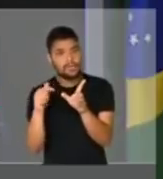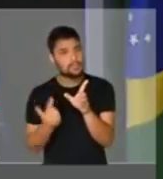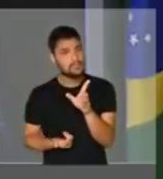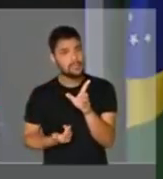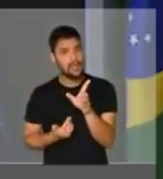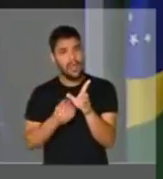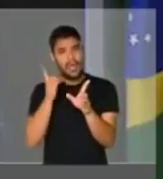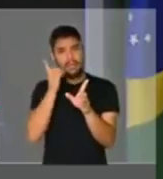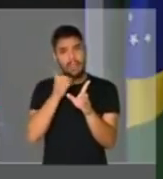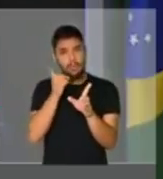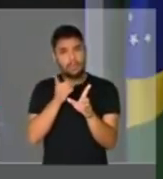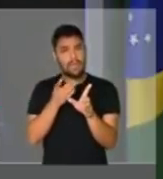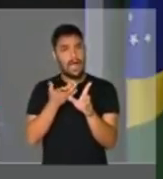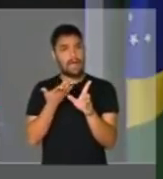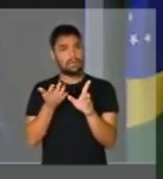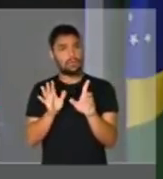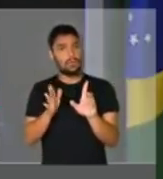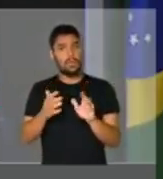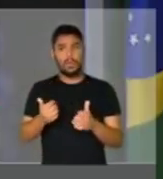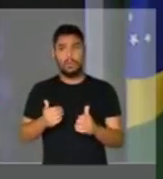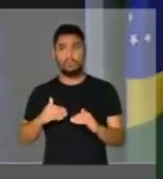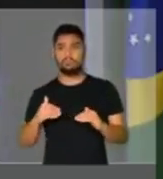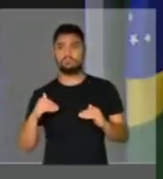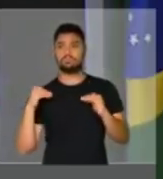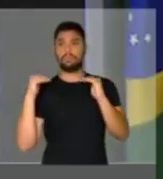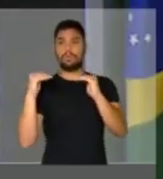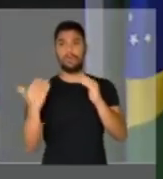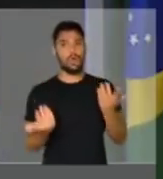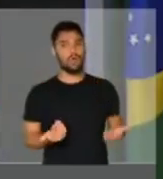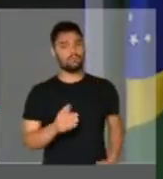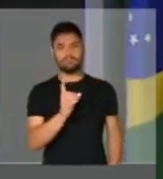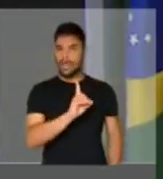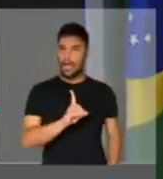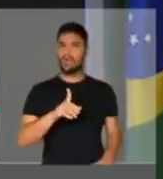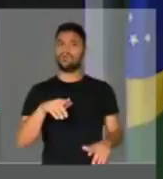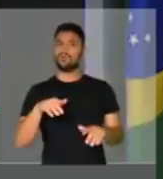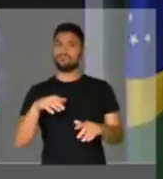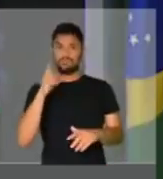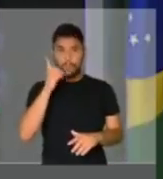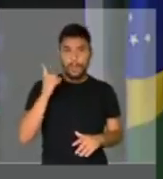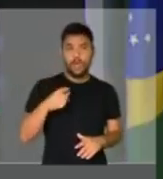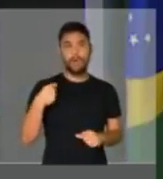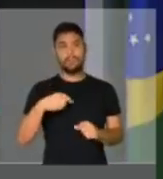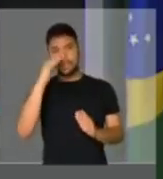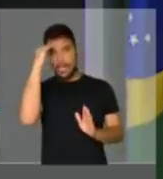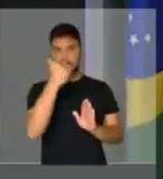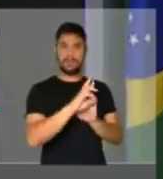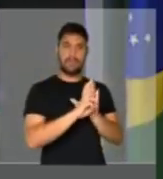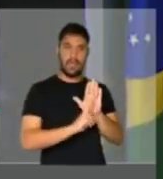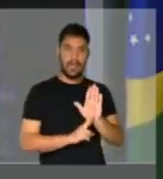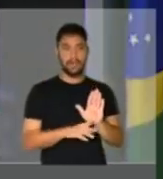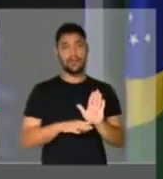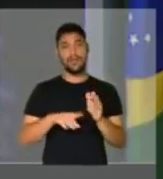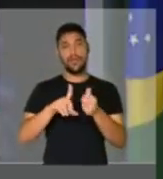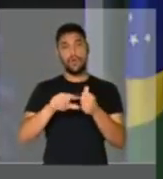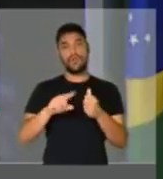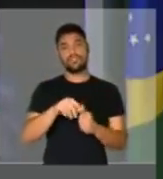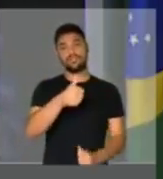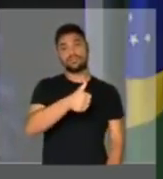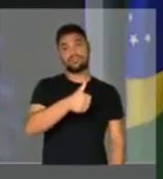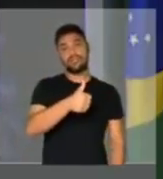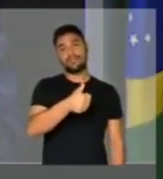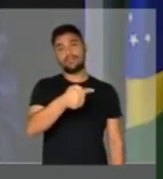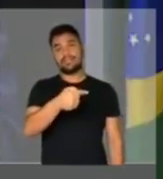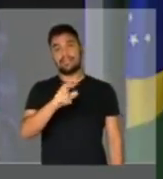faz com deputados tendo privilégios ou superpoderes, mas com deputados seguindo as regras, como toda a população. E o artigo 175 do